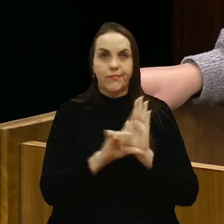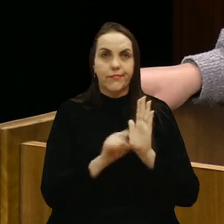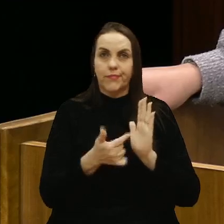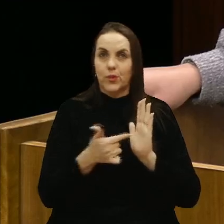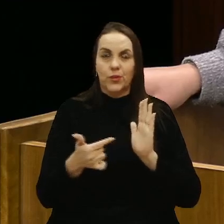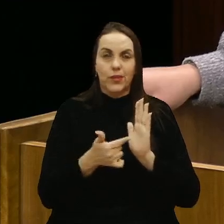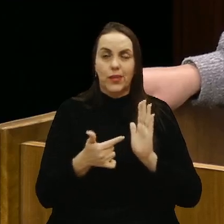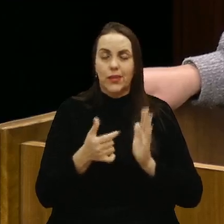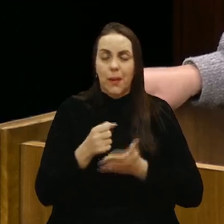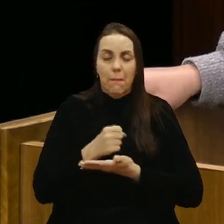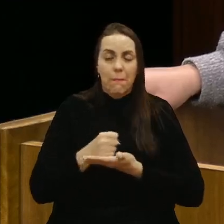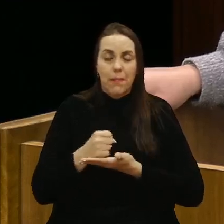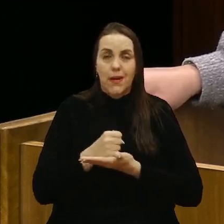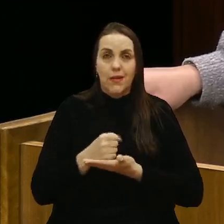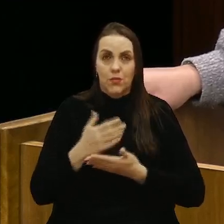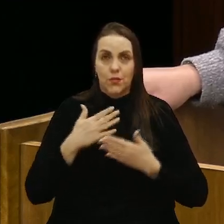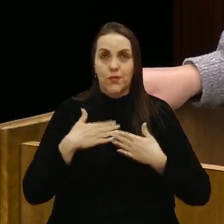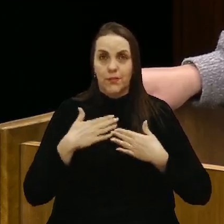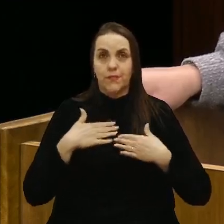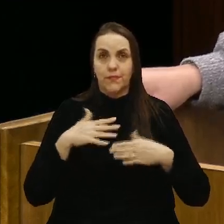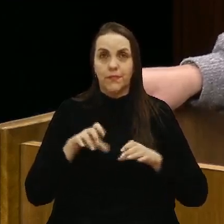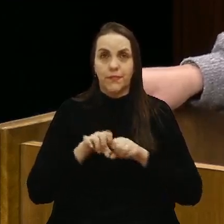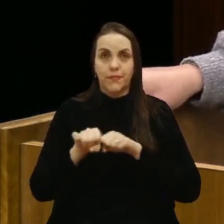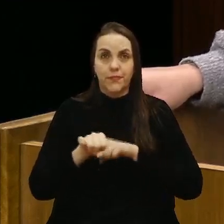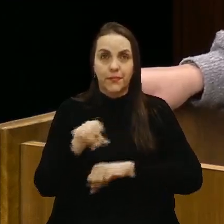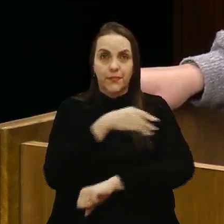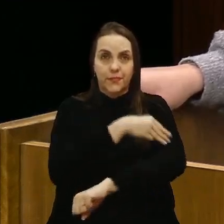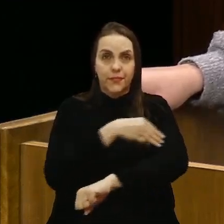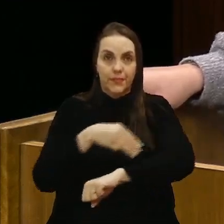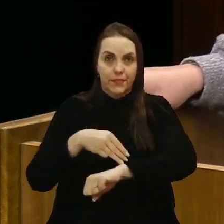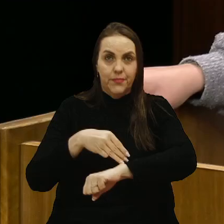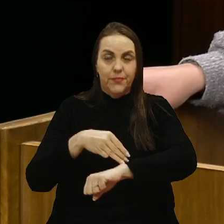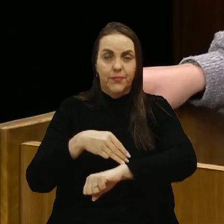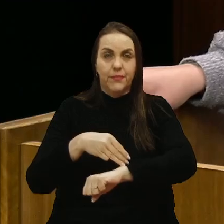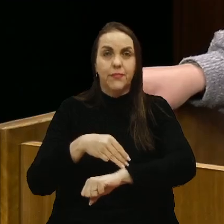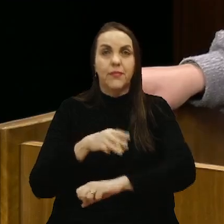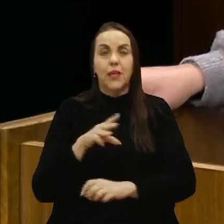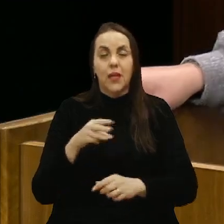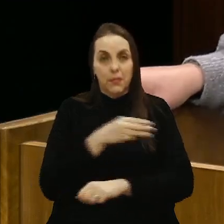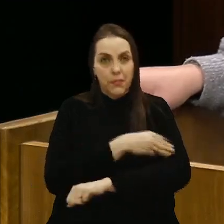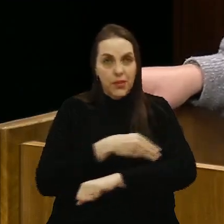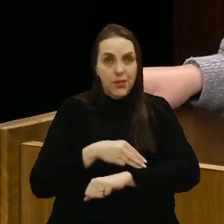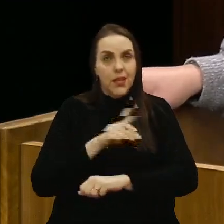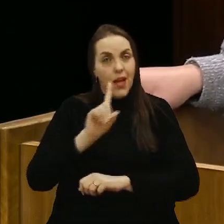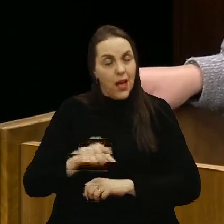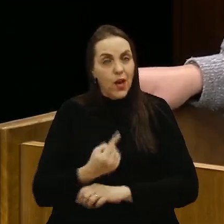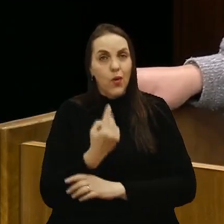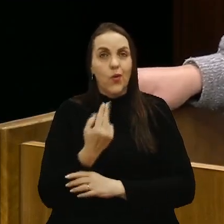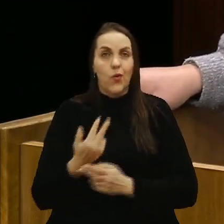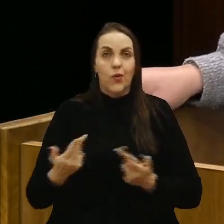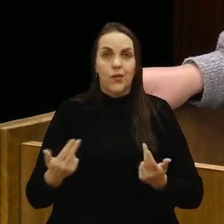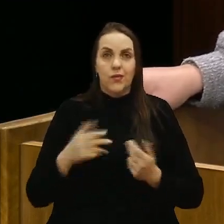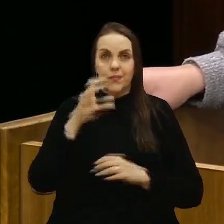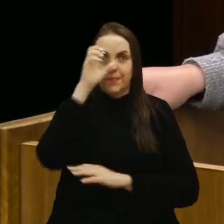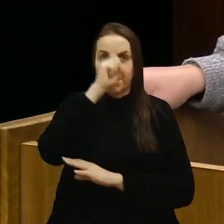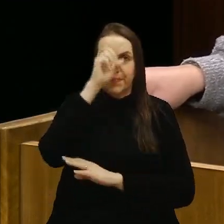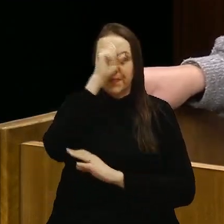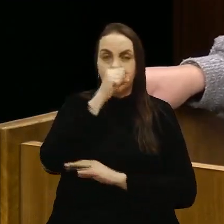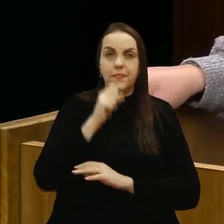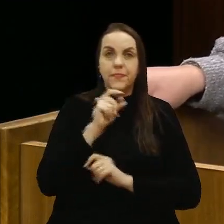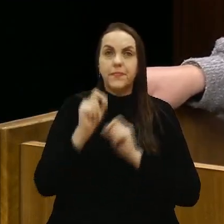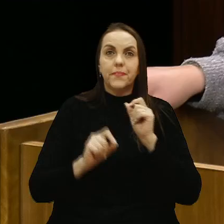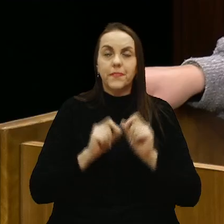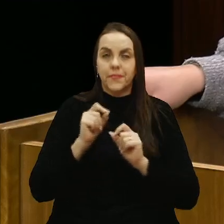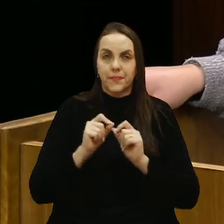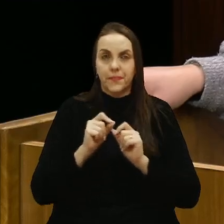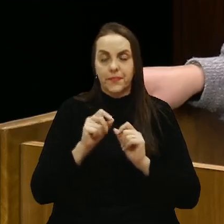básico. Eu fiz magistério. E no magistério, uma das primeiras coisas que eu aprendi foi aquilo que nos